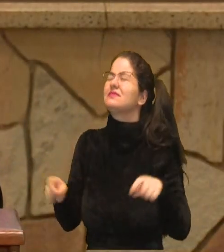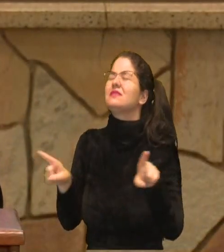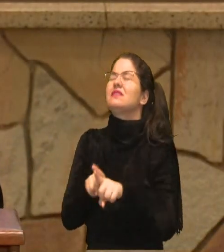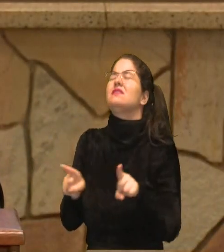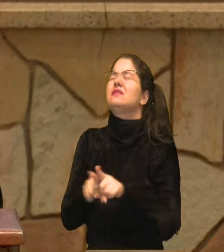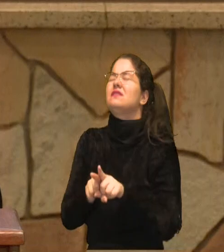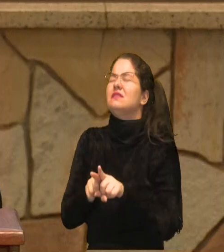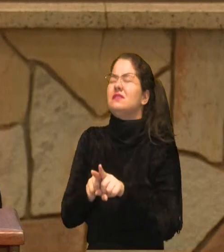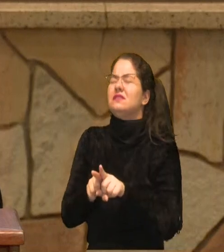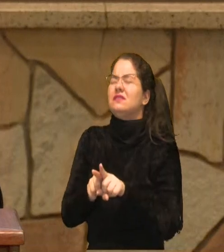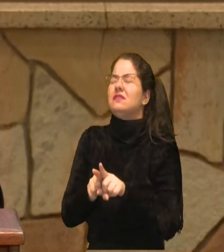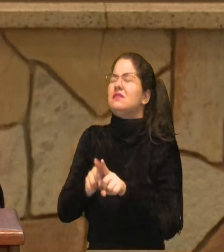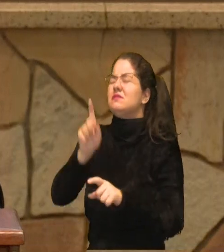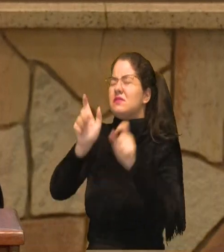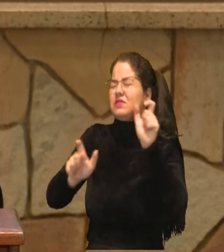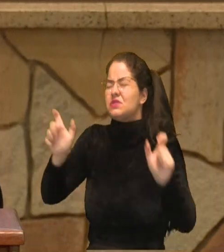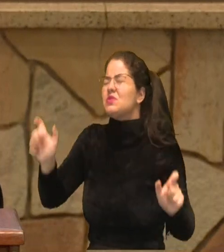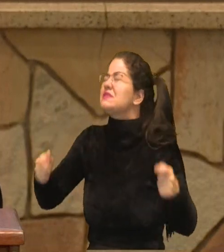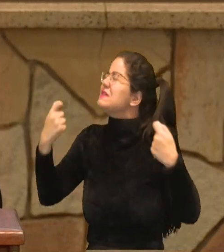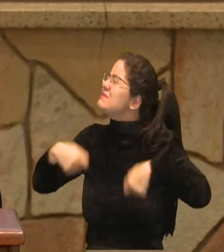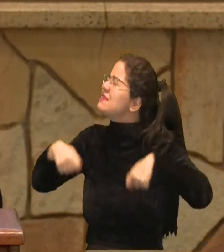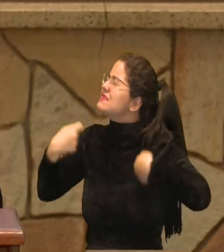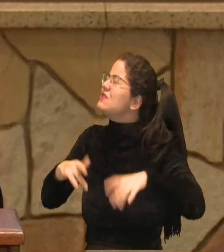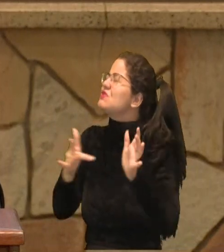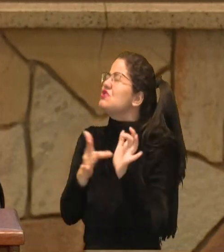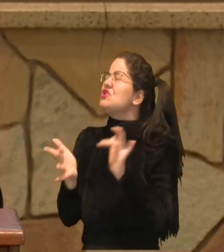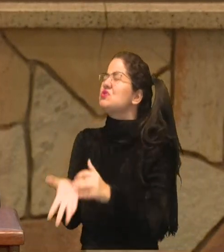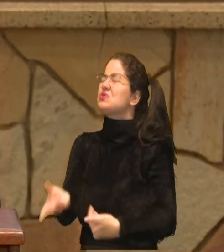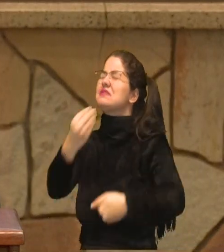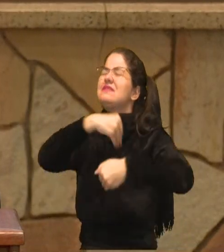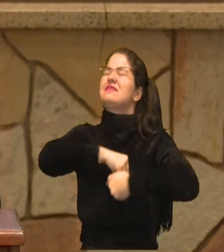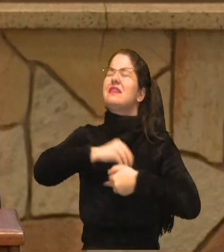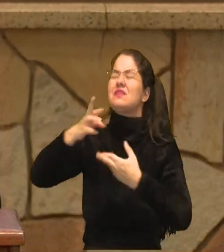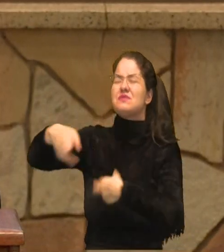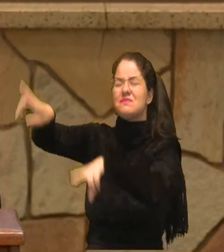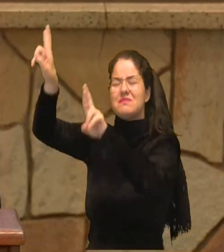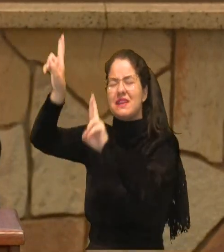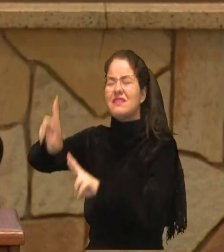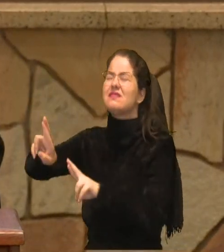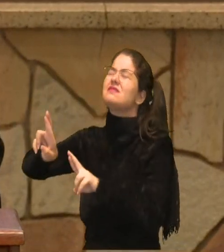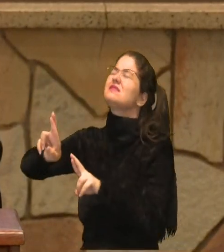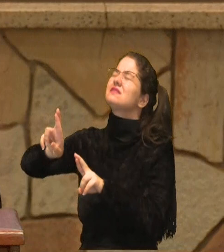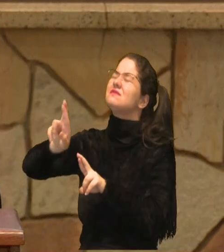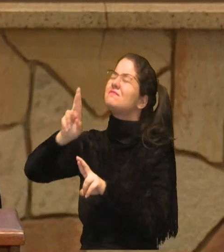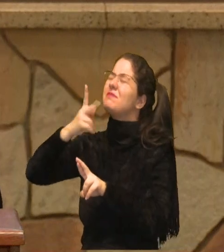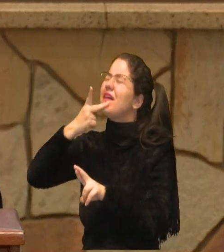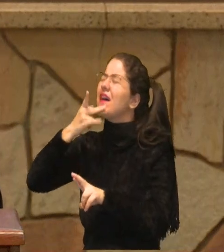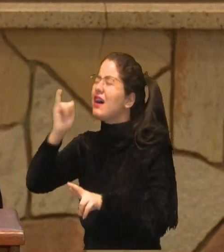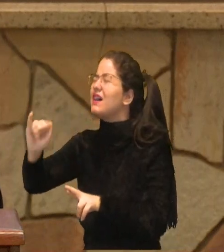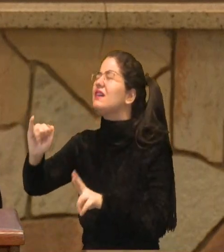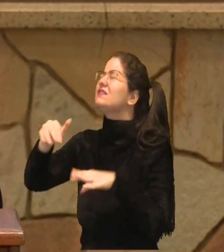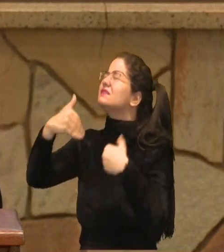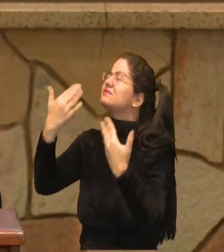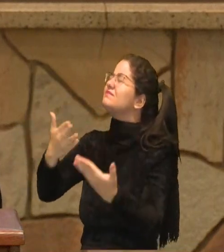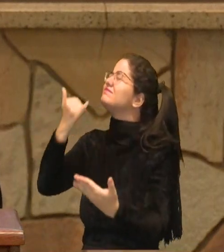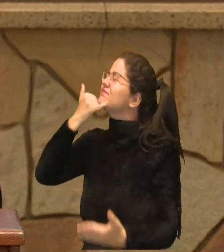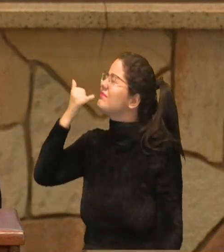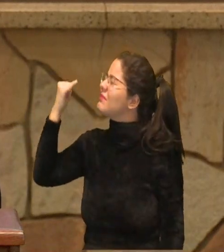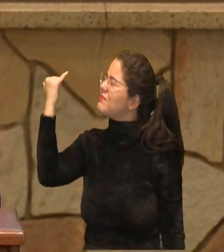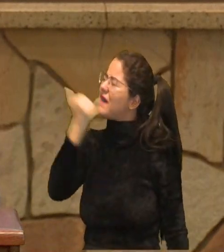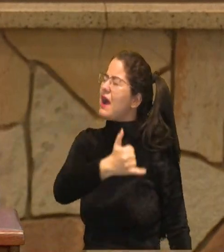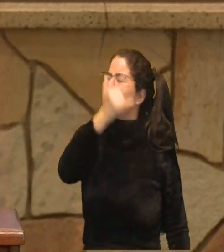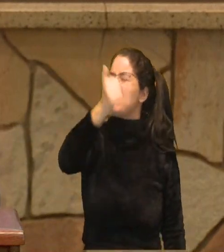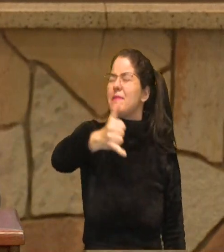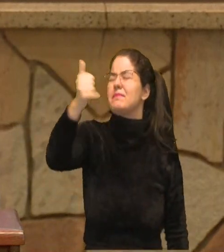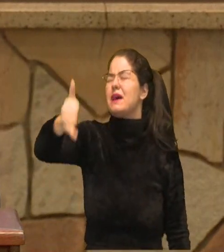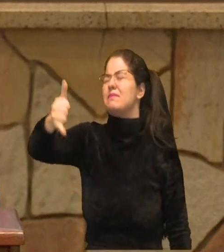ainda aqueles que precisam de Jesus, a esperança nossa. Portanto, Senhor, fala nesta noite aos corações daqueles